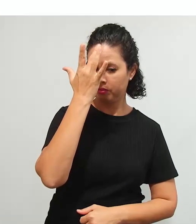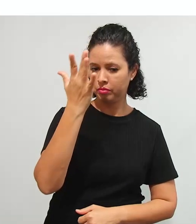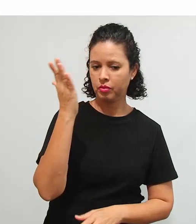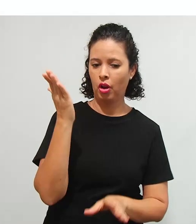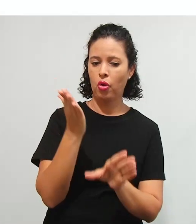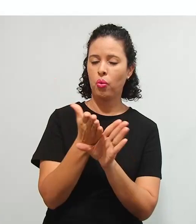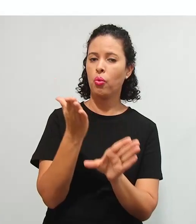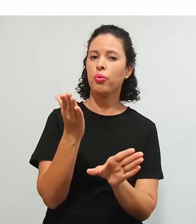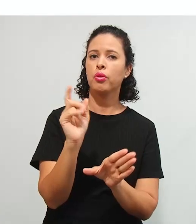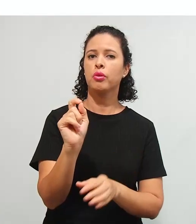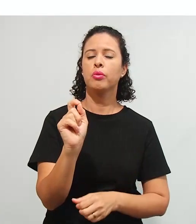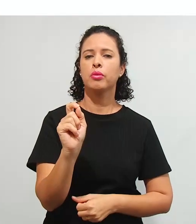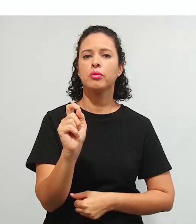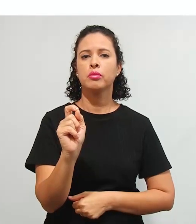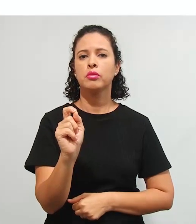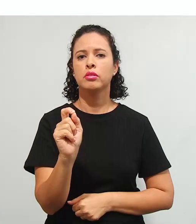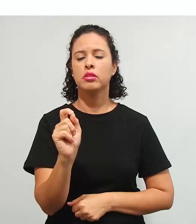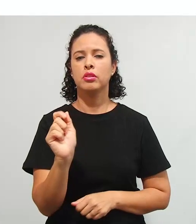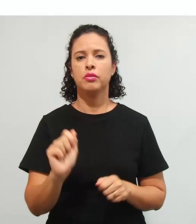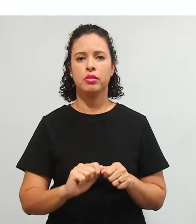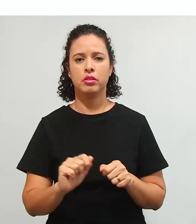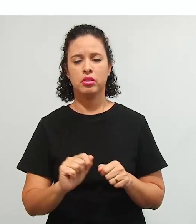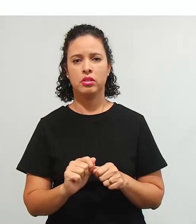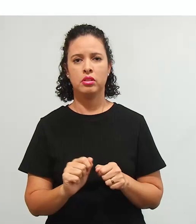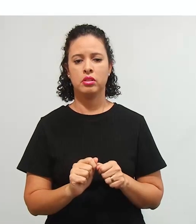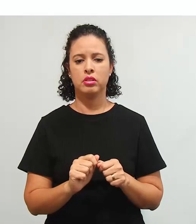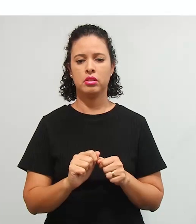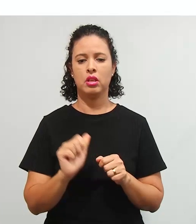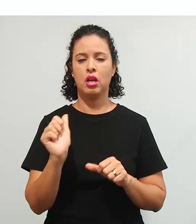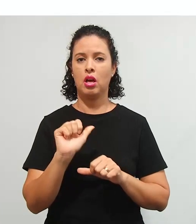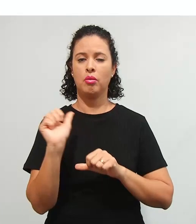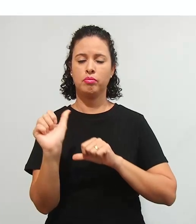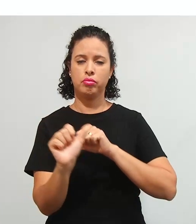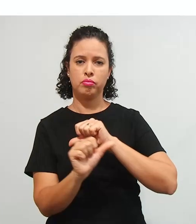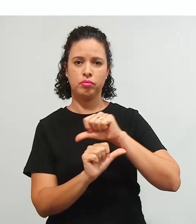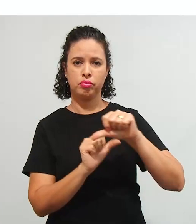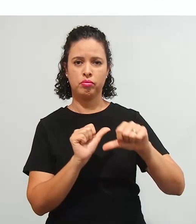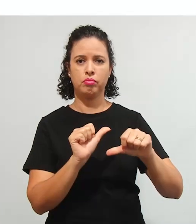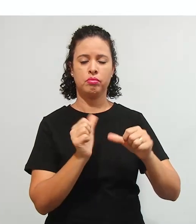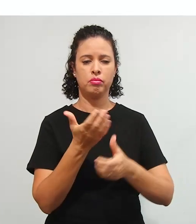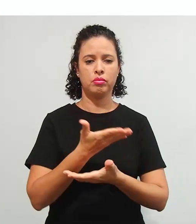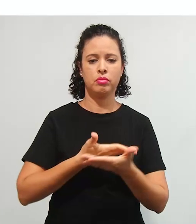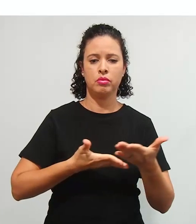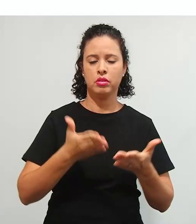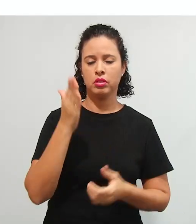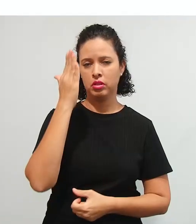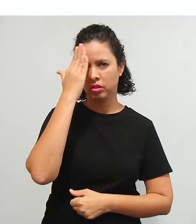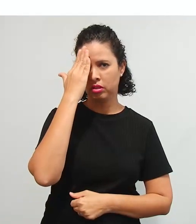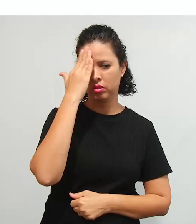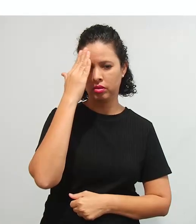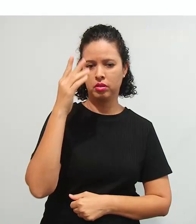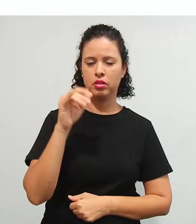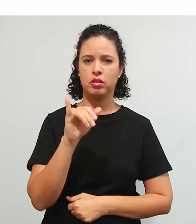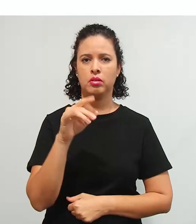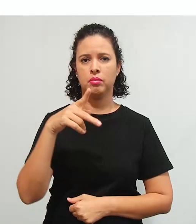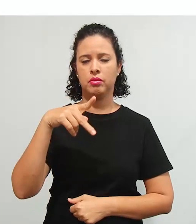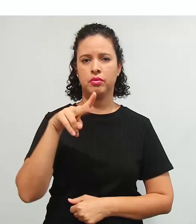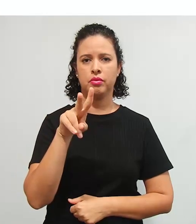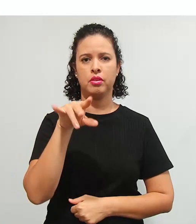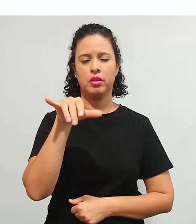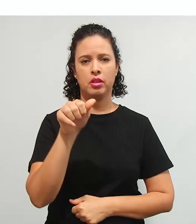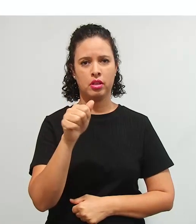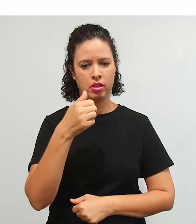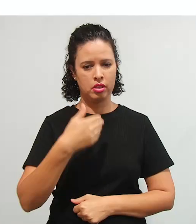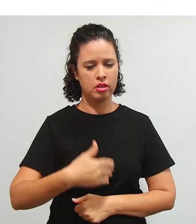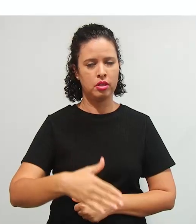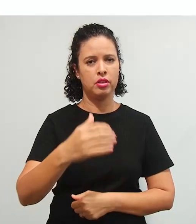facilita identificar e fazer esse desdobramento para saber se esse IPVA é do ano